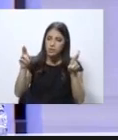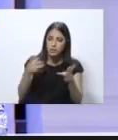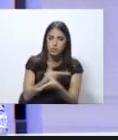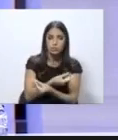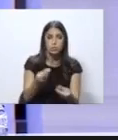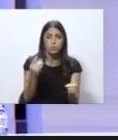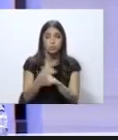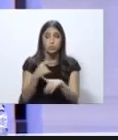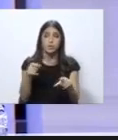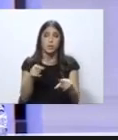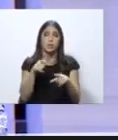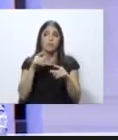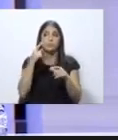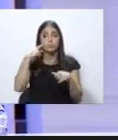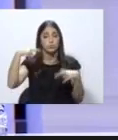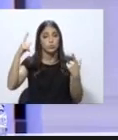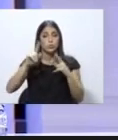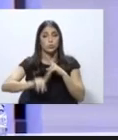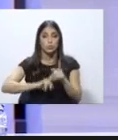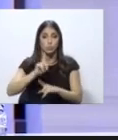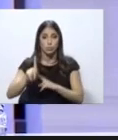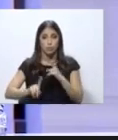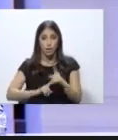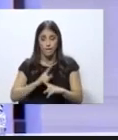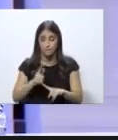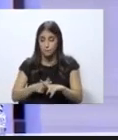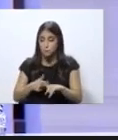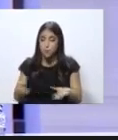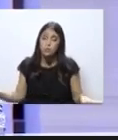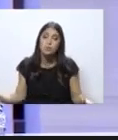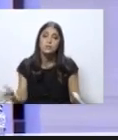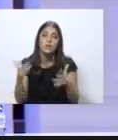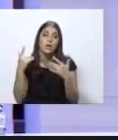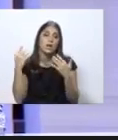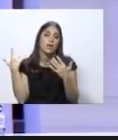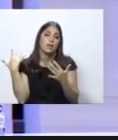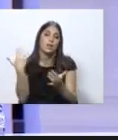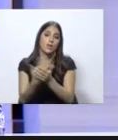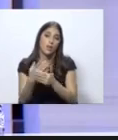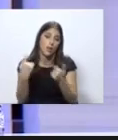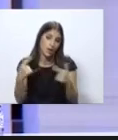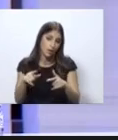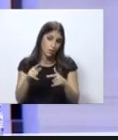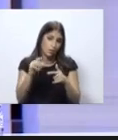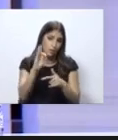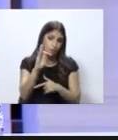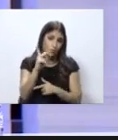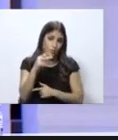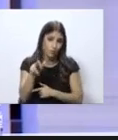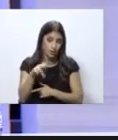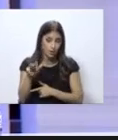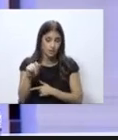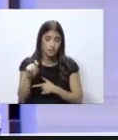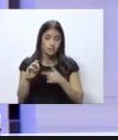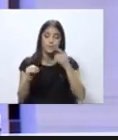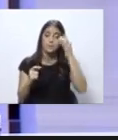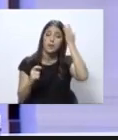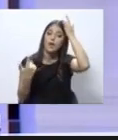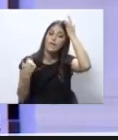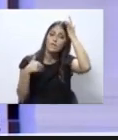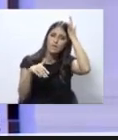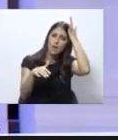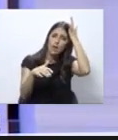mostrou, pela potência que mostrou no Fluminense. Vai ser uma luta